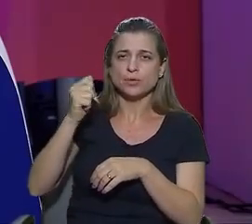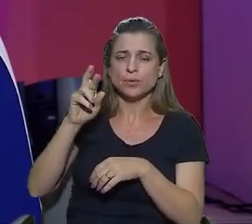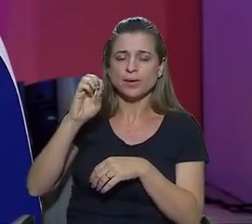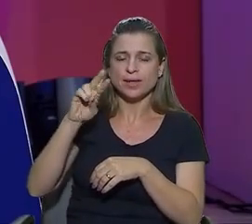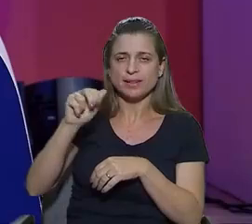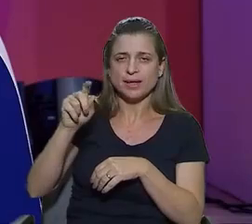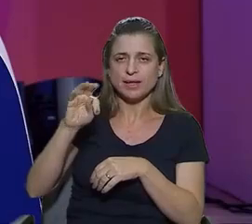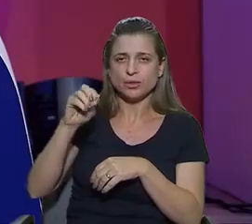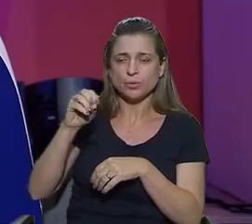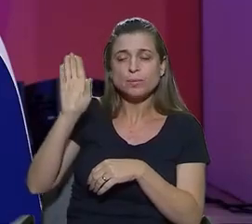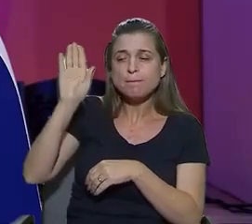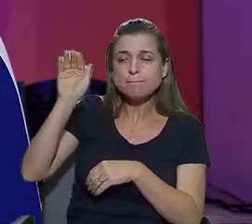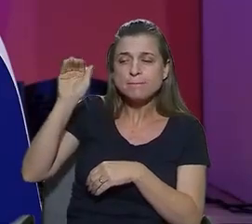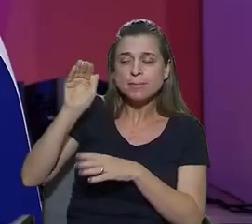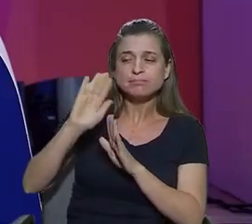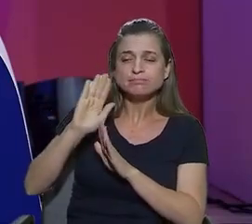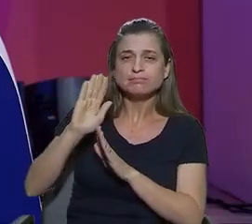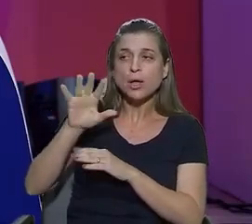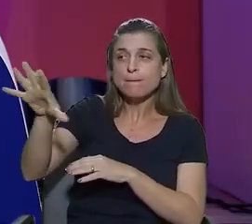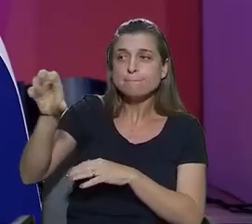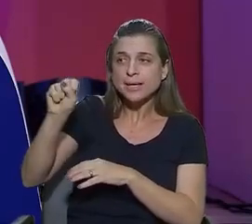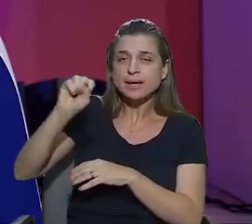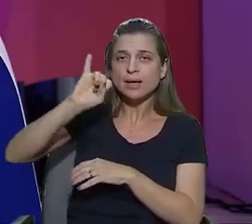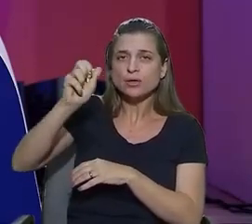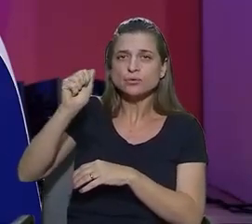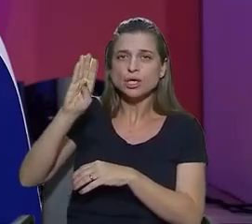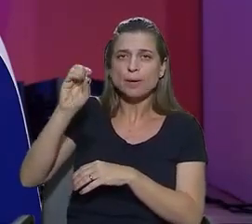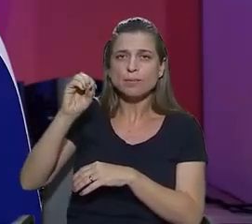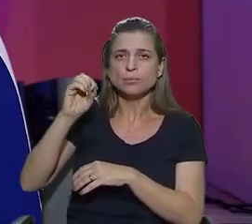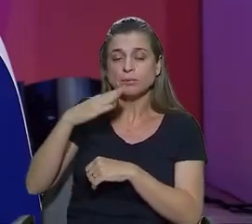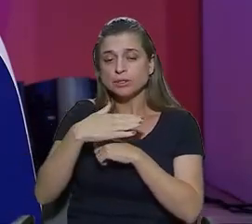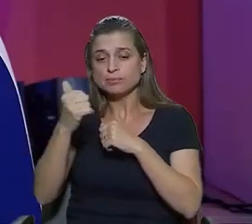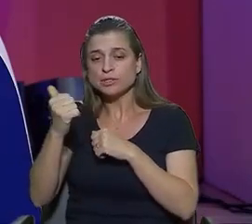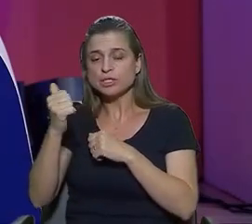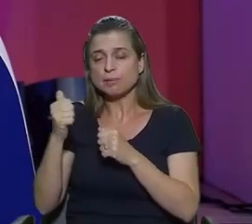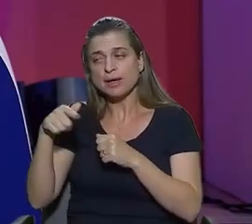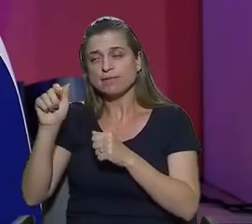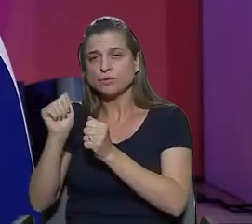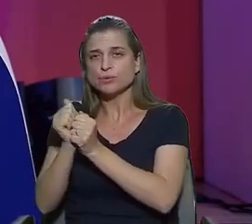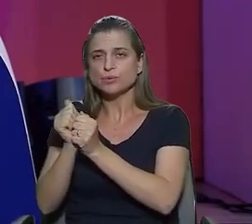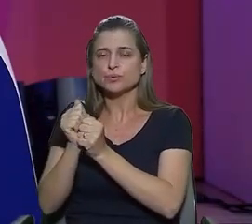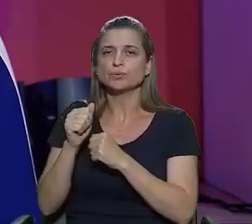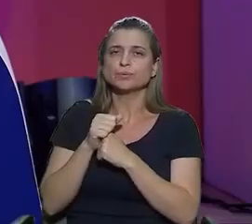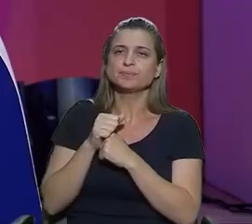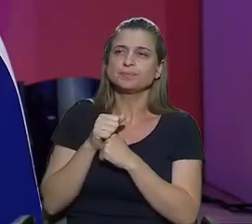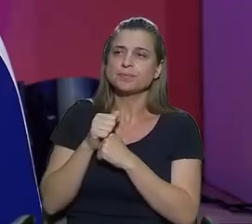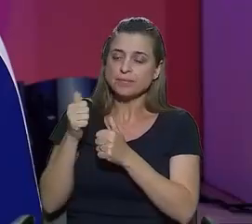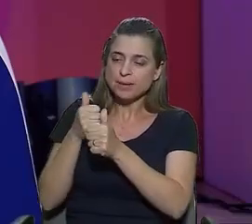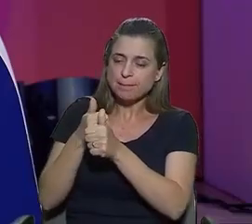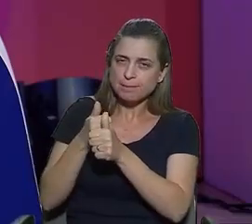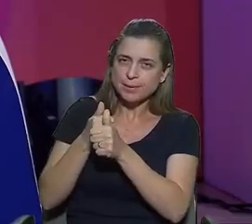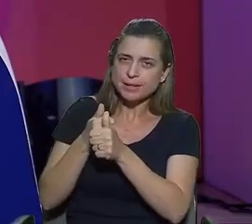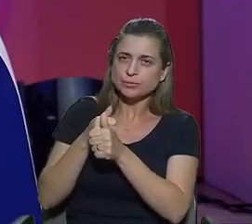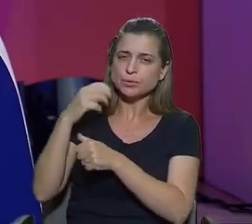do pessoal e diziam que iam arrancar jambo. Me chamavam, eu ia. A sirene da fábrica de fumos ali perto tocava